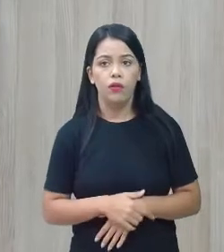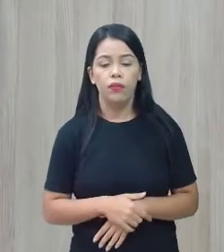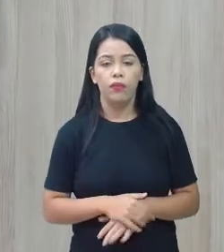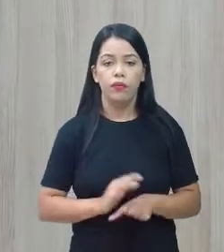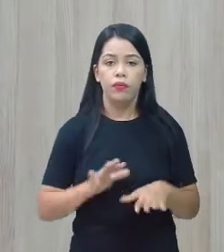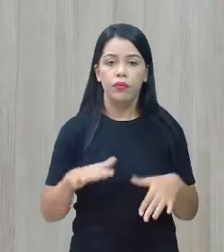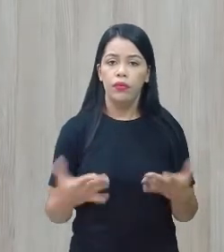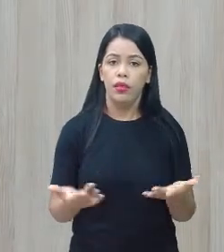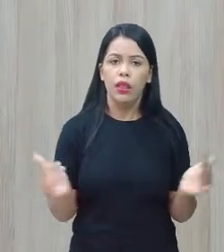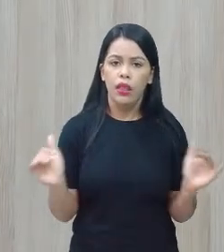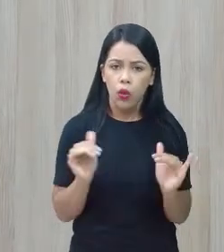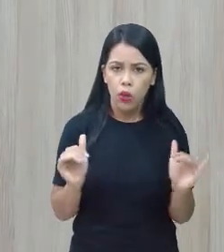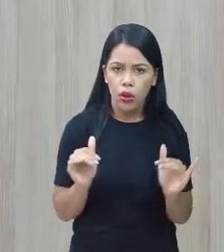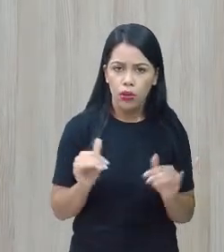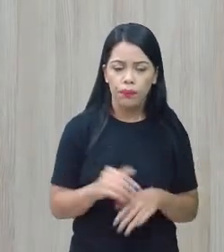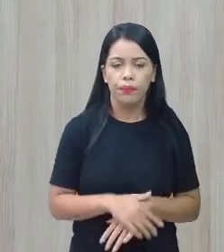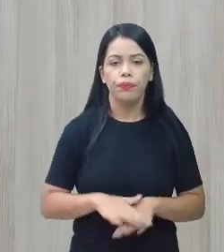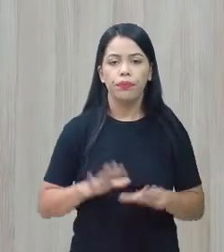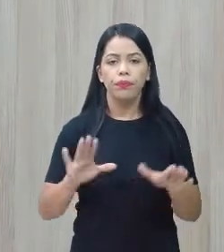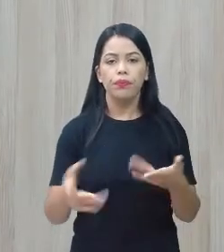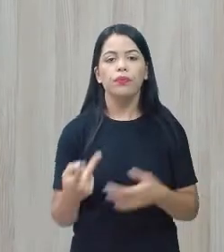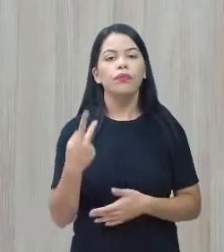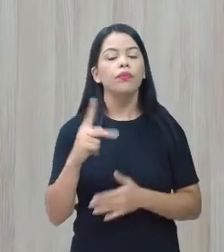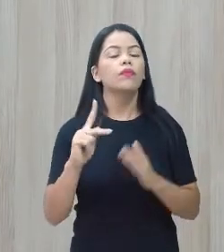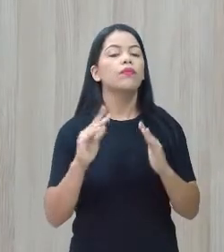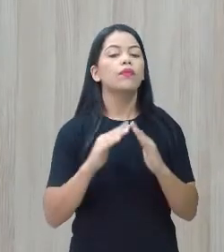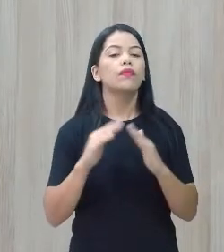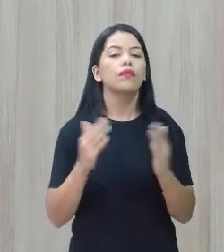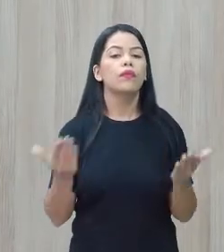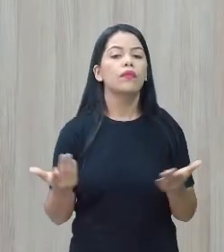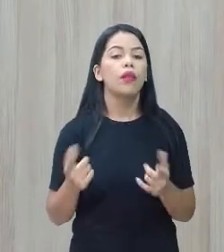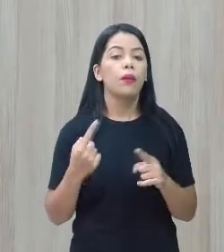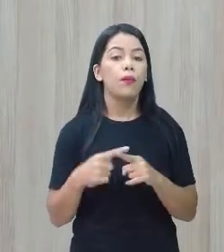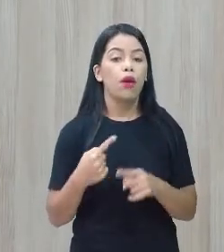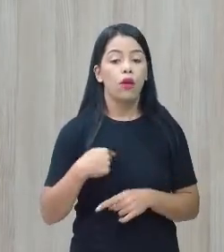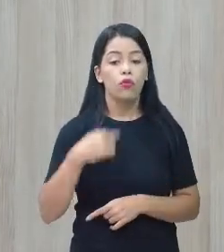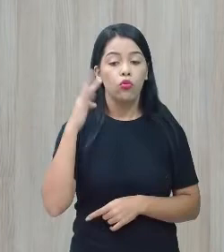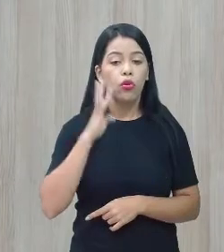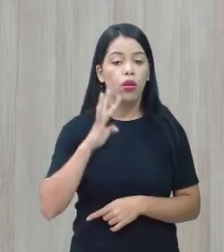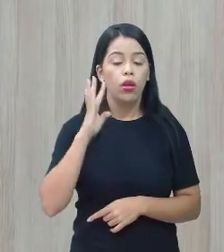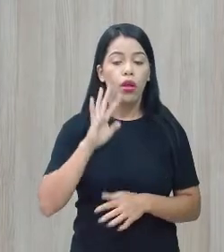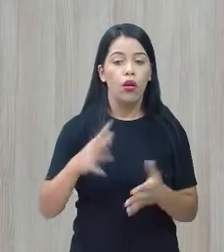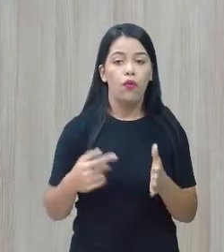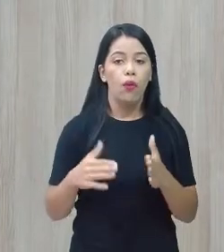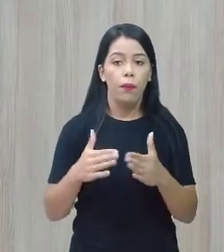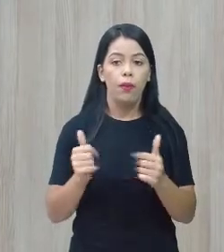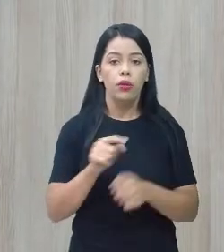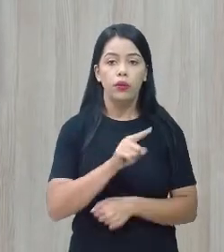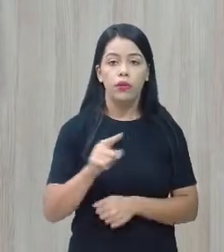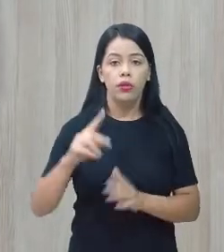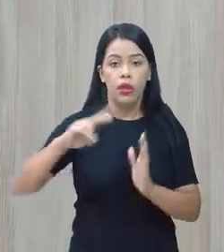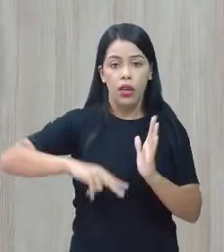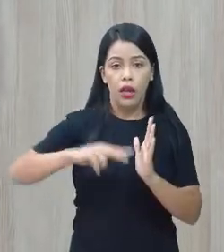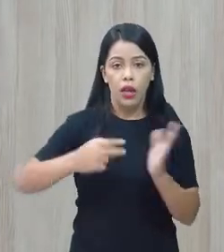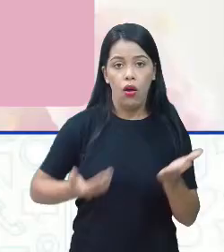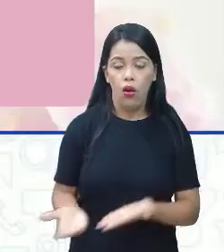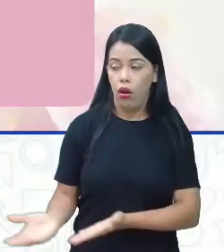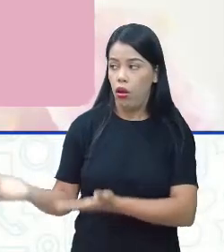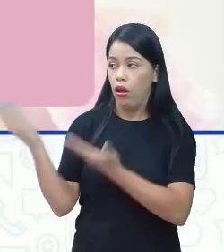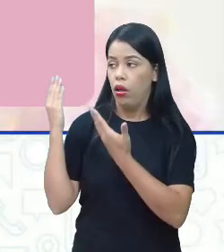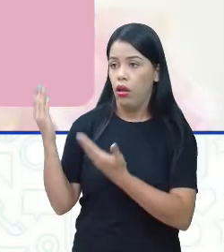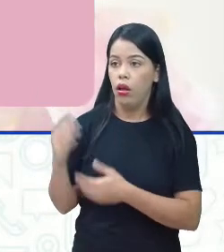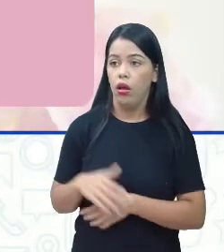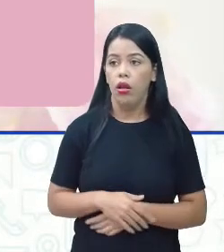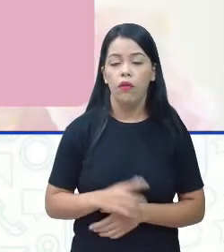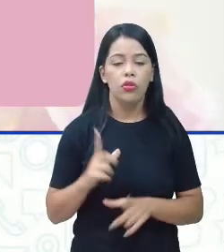Tranquilo, amores? Então, ó, para casa, porque eu sou legal, eu vou pedir que vocês leiam esse textinho aqui, que não vai dar,